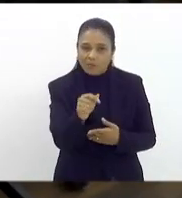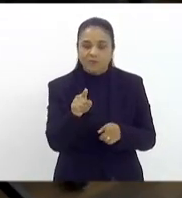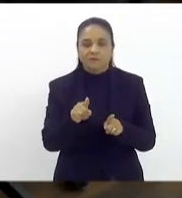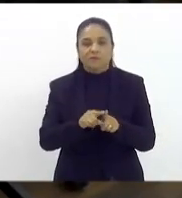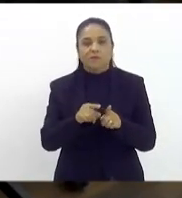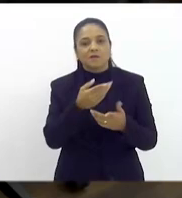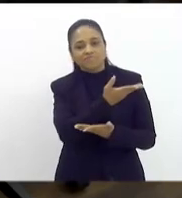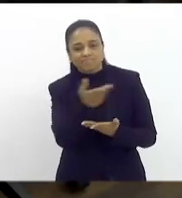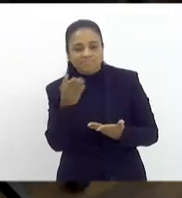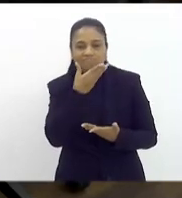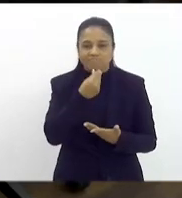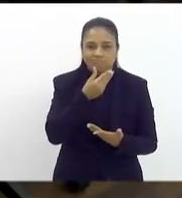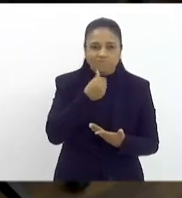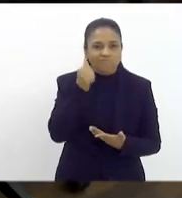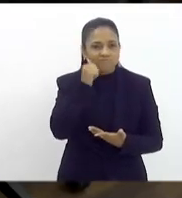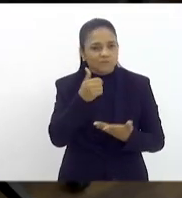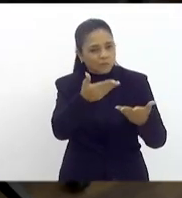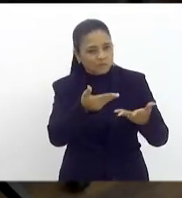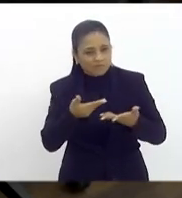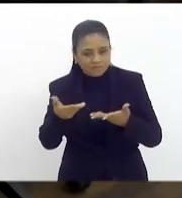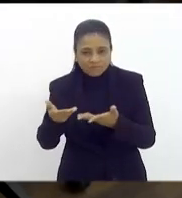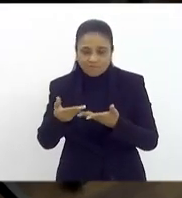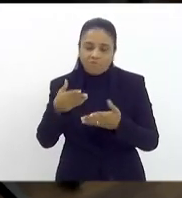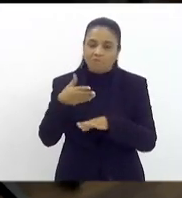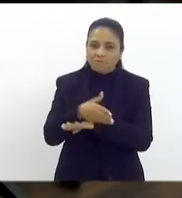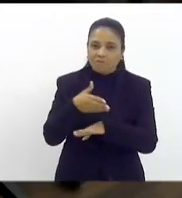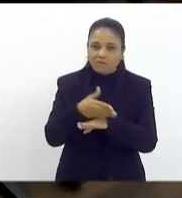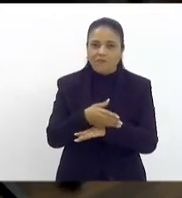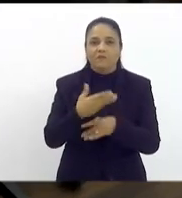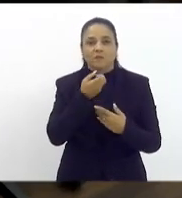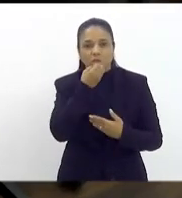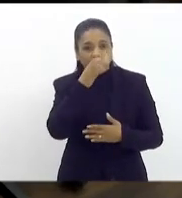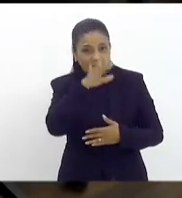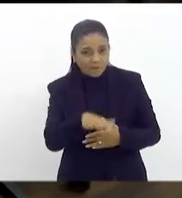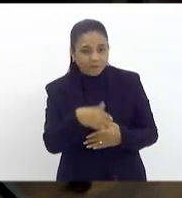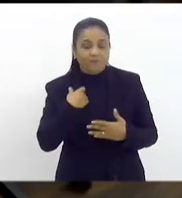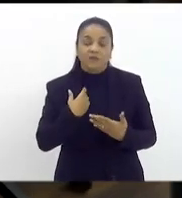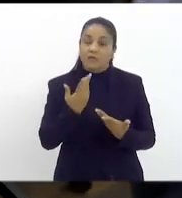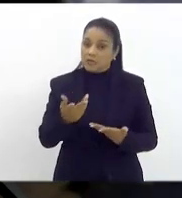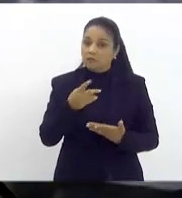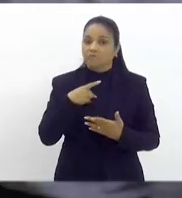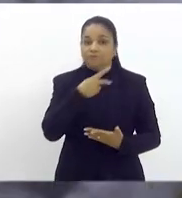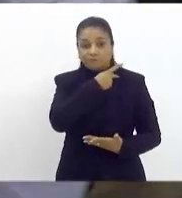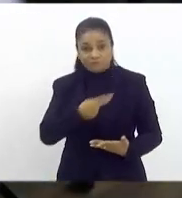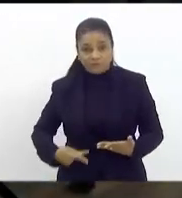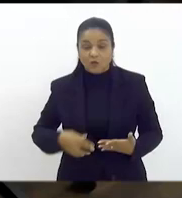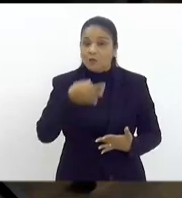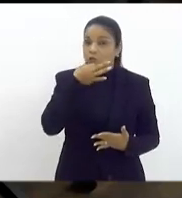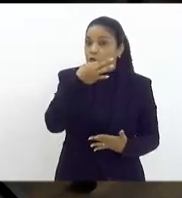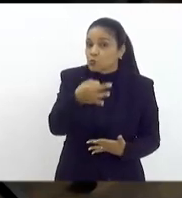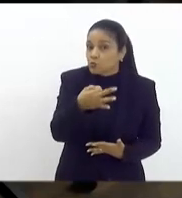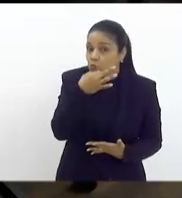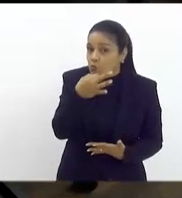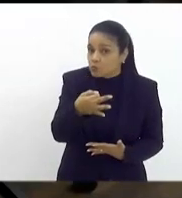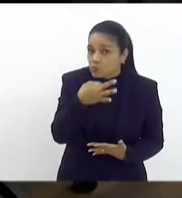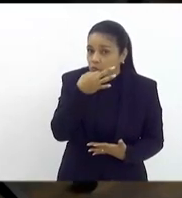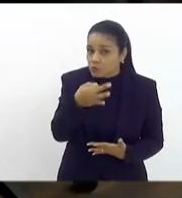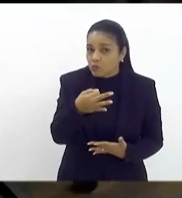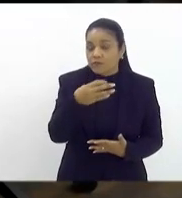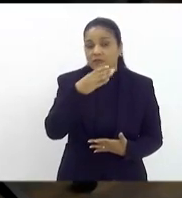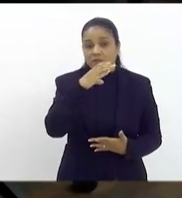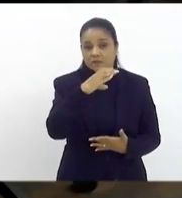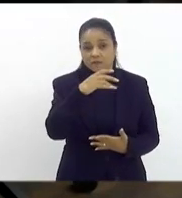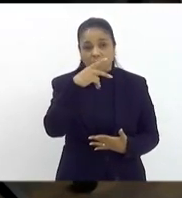senhores, convocados, convidados, presentes. Presidente, na verdade, eu quero fazer uma sugestão, já que uma CPI